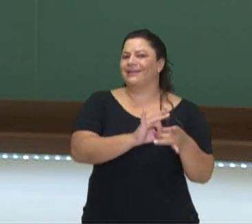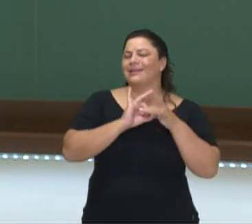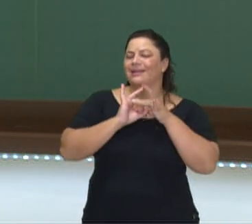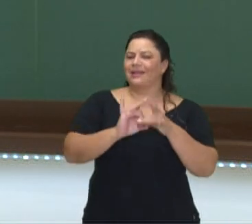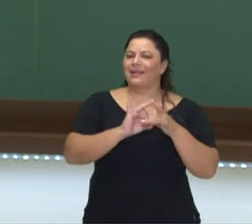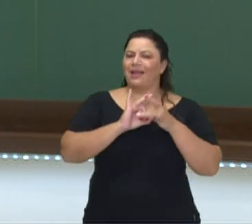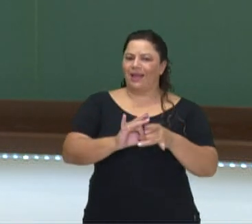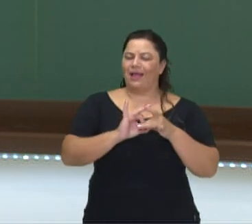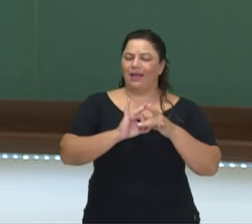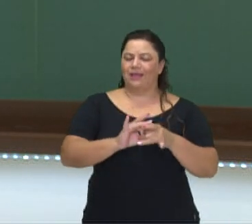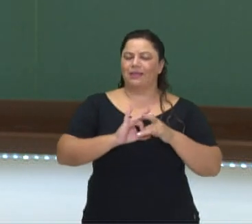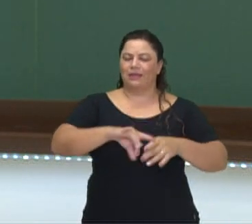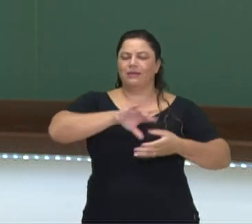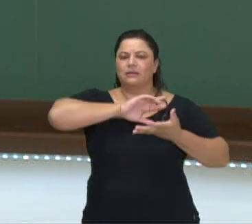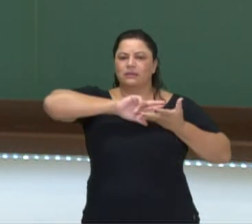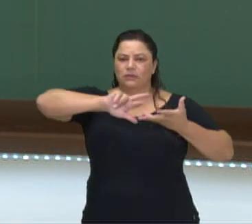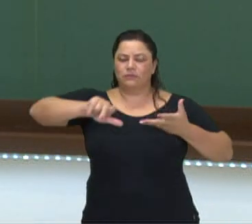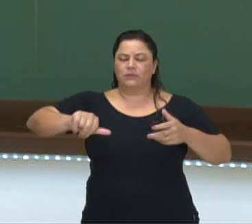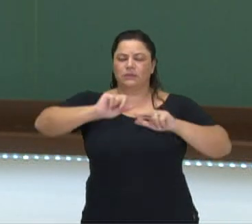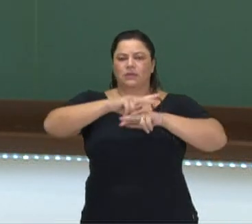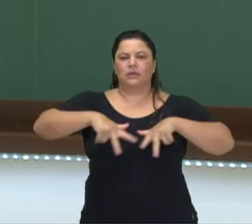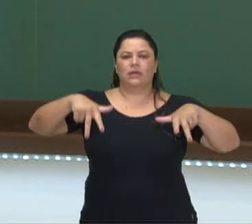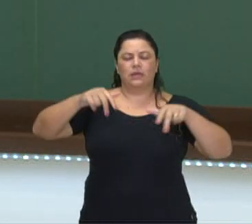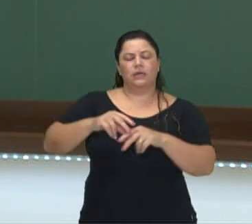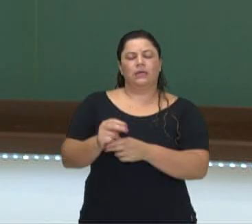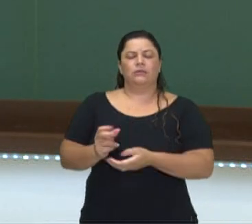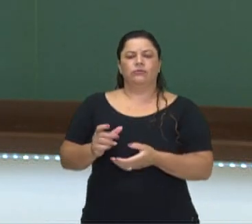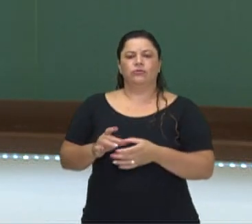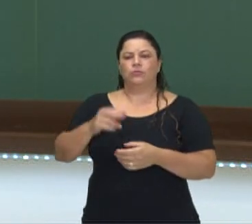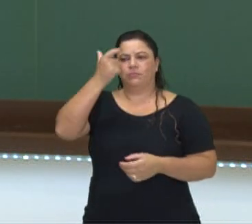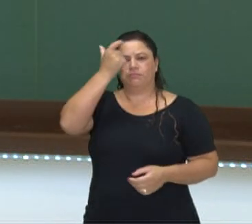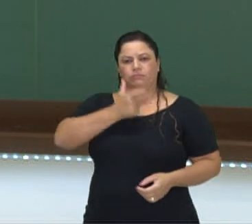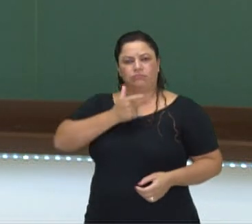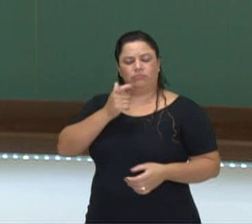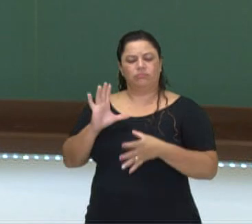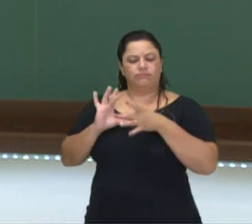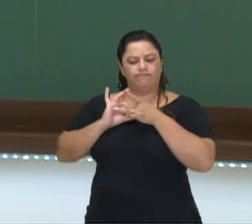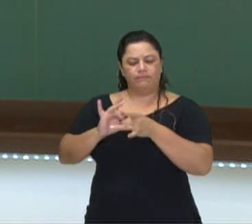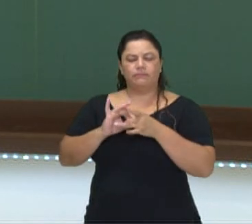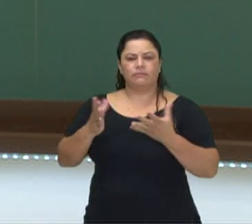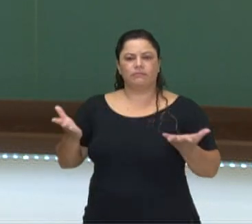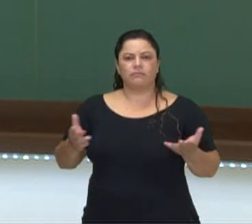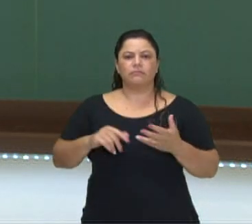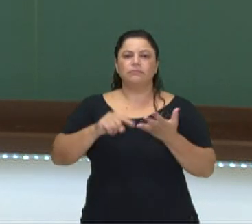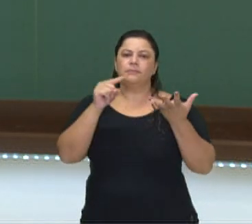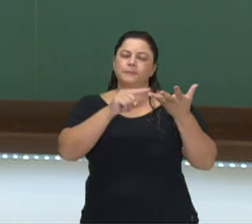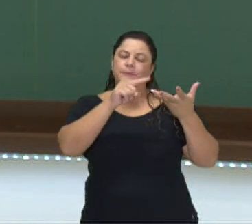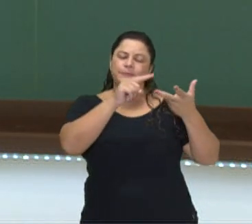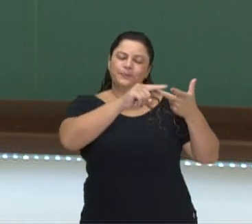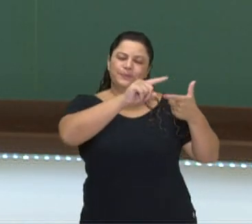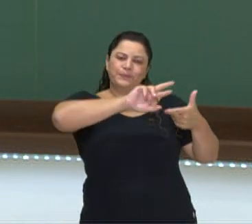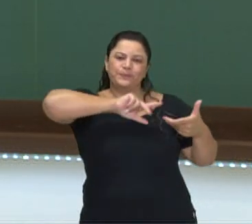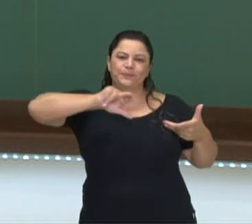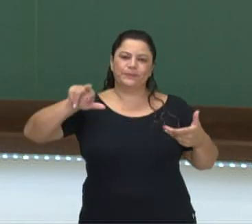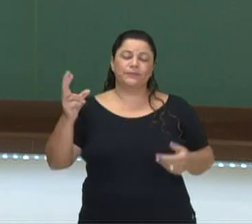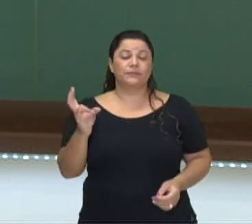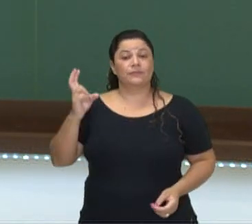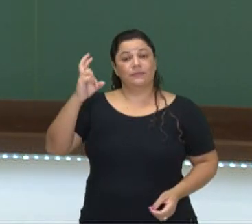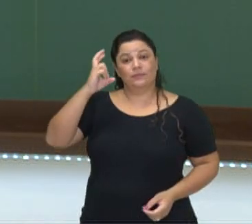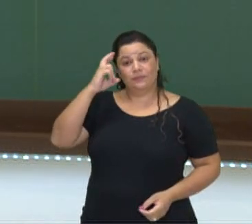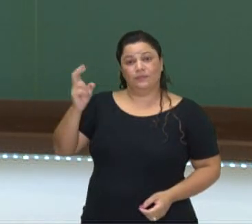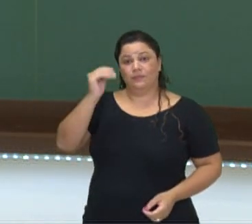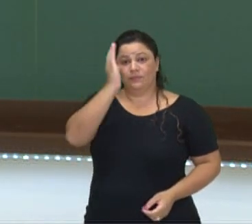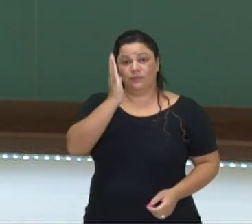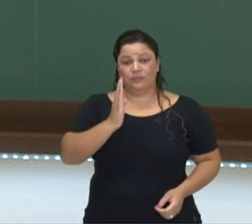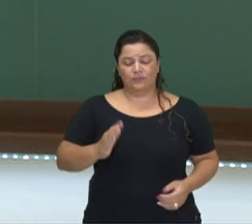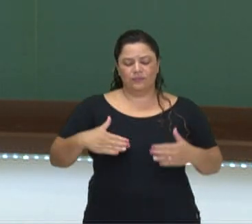ligada à diversidade étnica da população. É graças a essa variedade de culturas do Brasil que a gente,